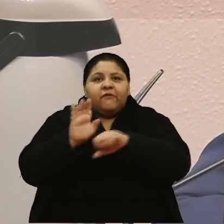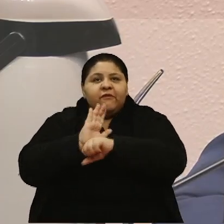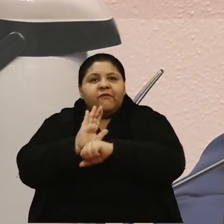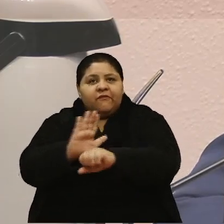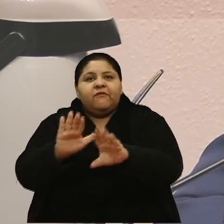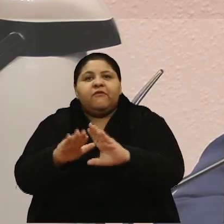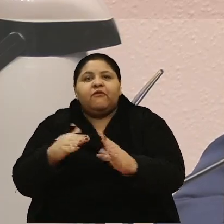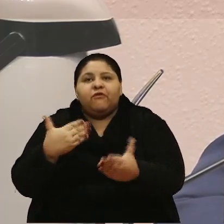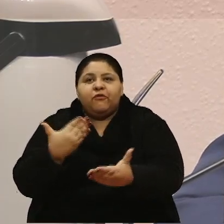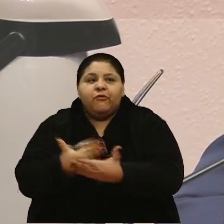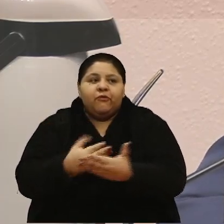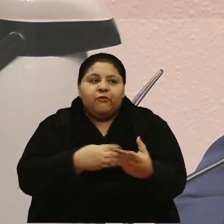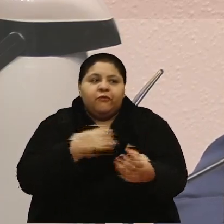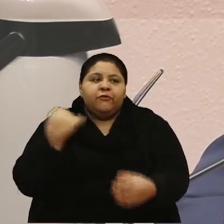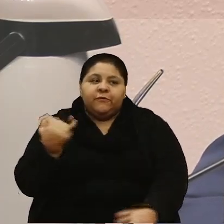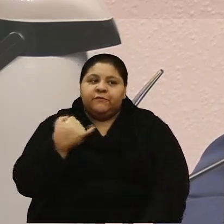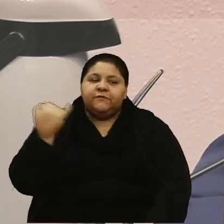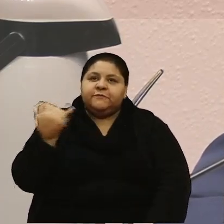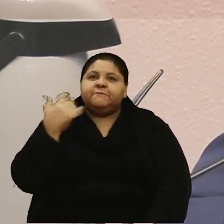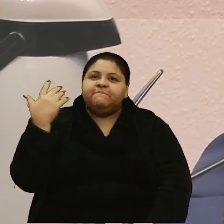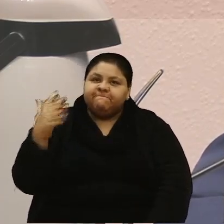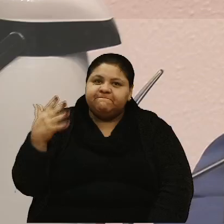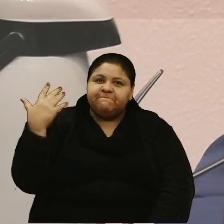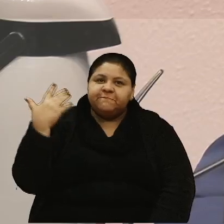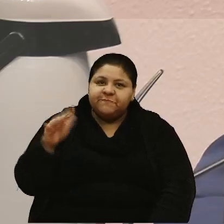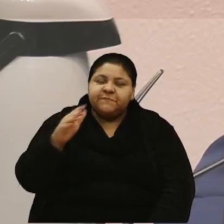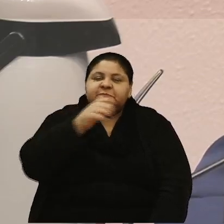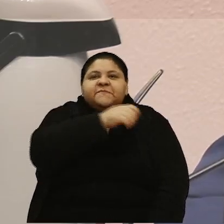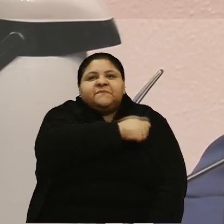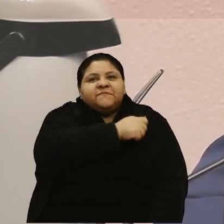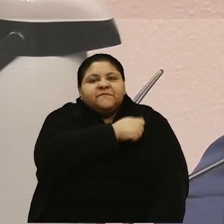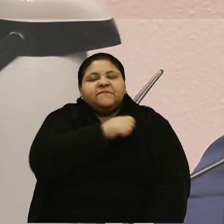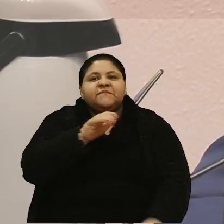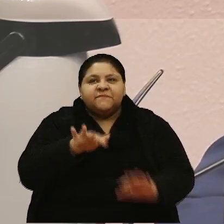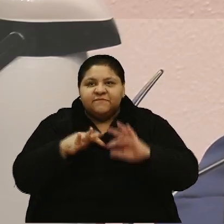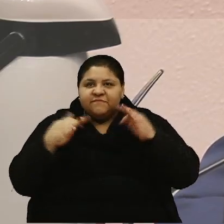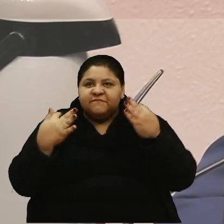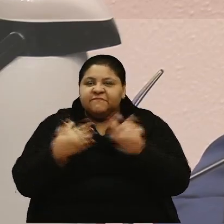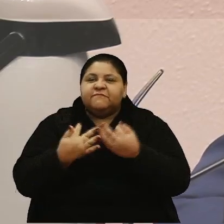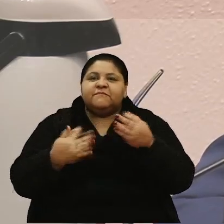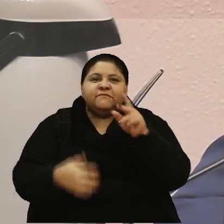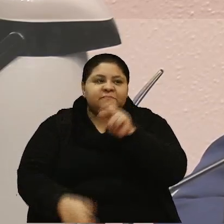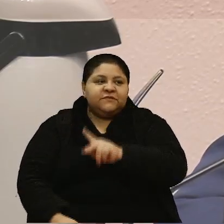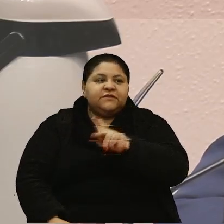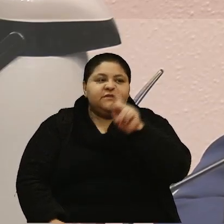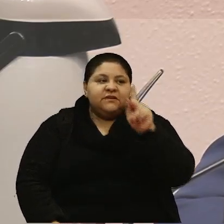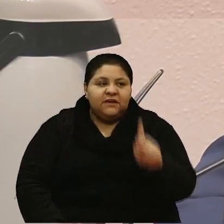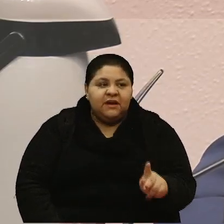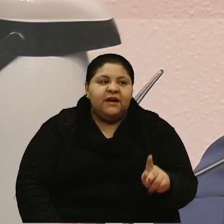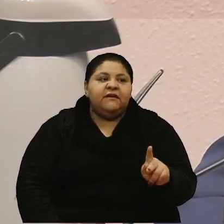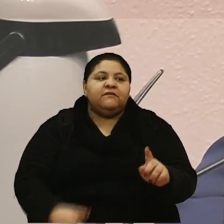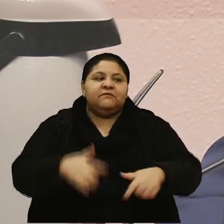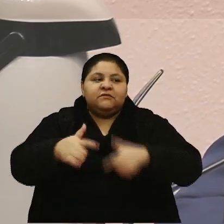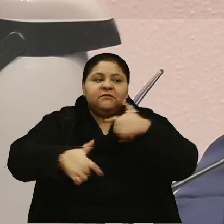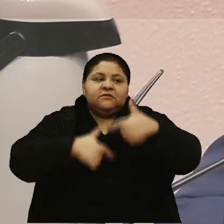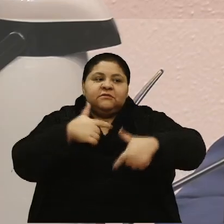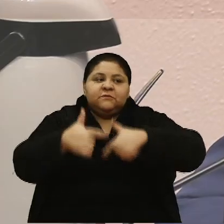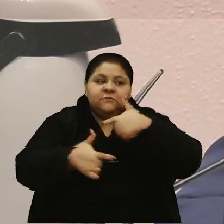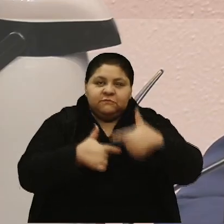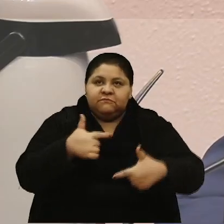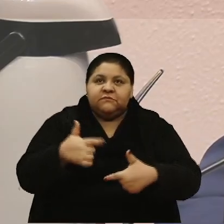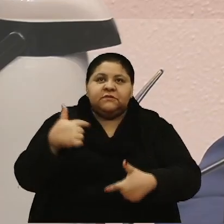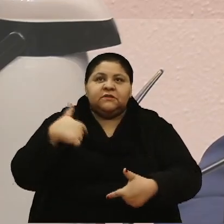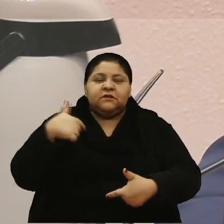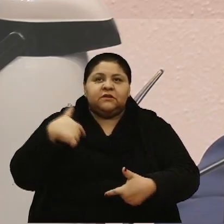escola ser de tanta qualidade. Então, parabéns, estudantes, famílias, professores, pelo trabalho tão competente. E eu